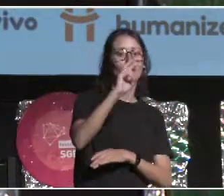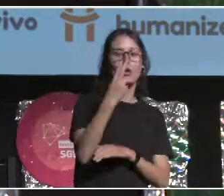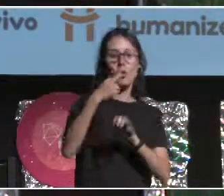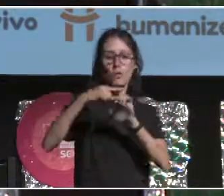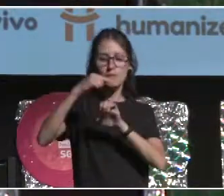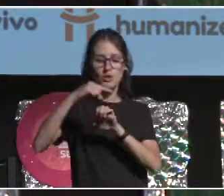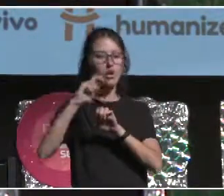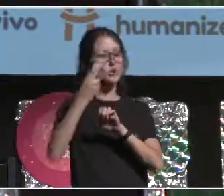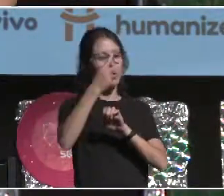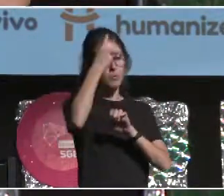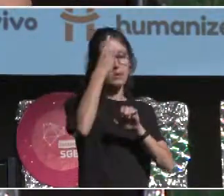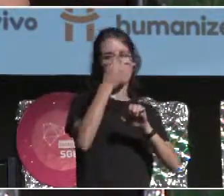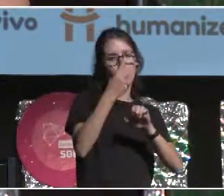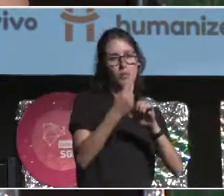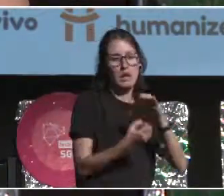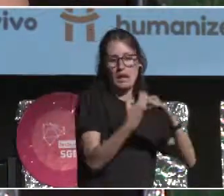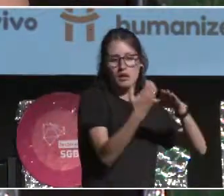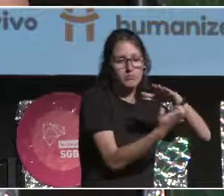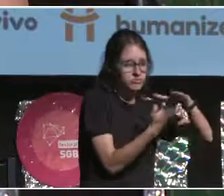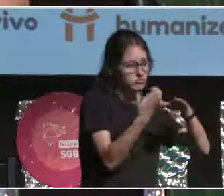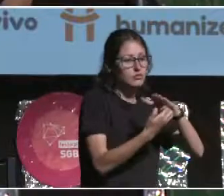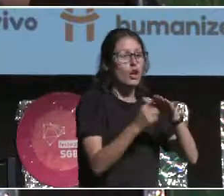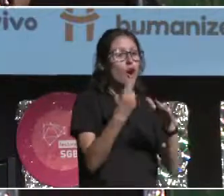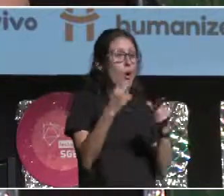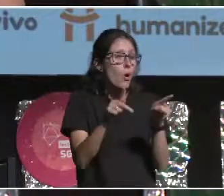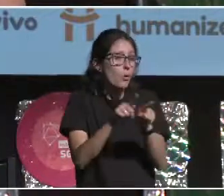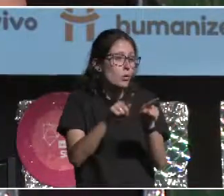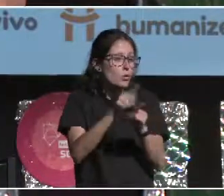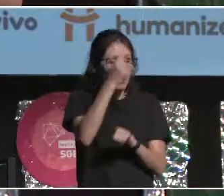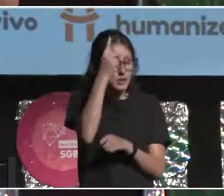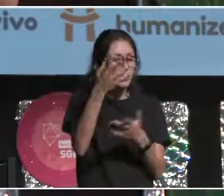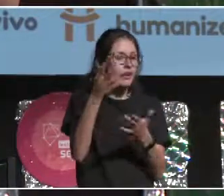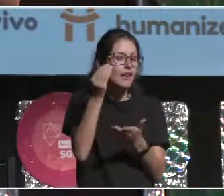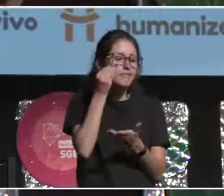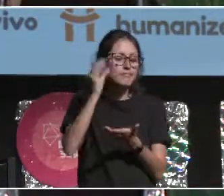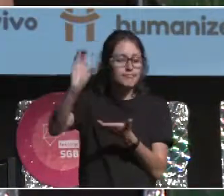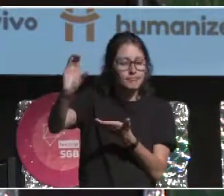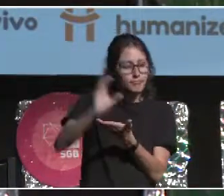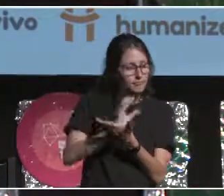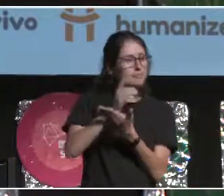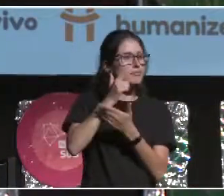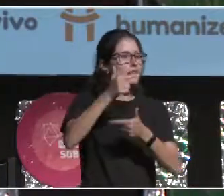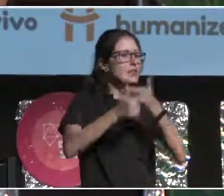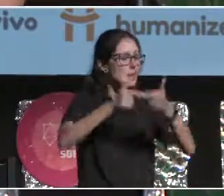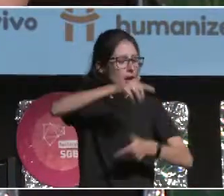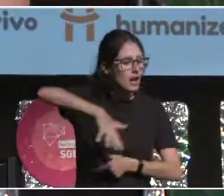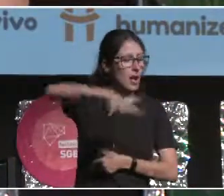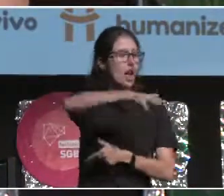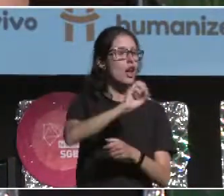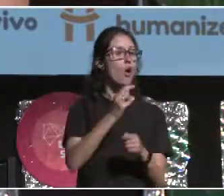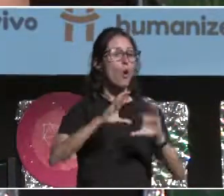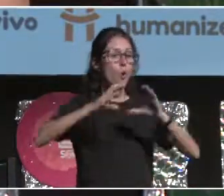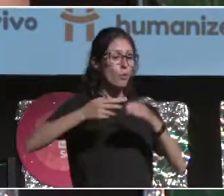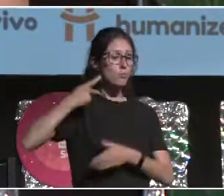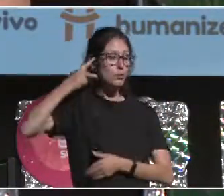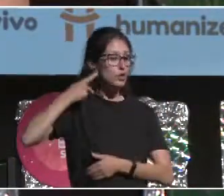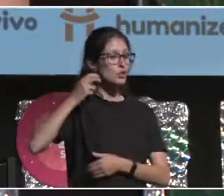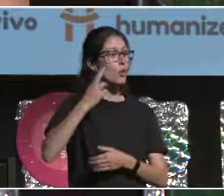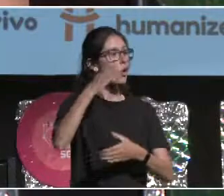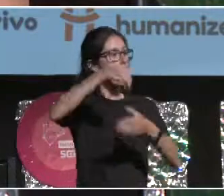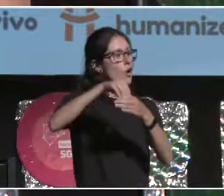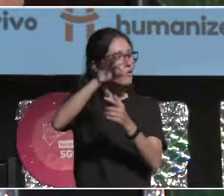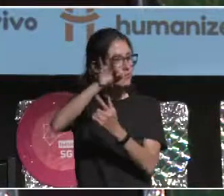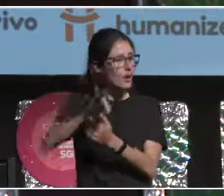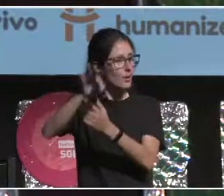empreendedores, gestores e também investidores a qualificar a decisão sobre o seu investimento. A gente trabalha com grandes empresas, com políticos, com academia, e a